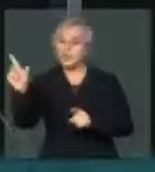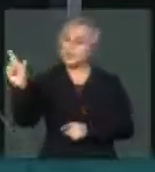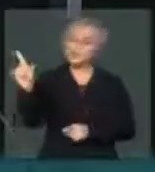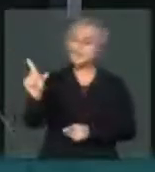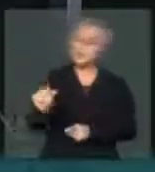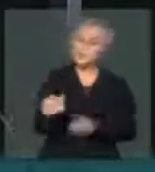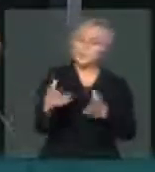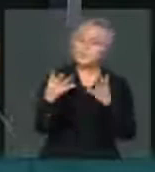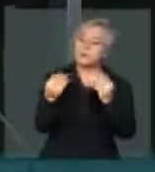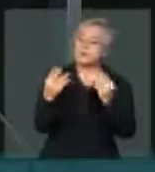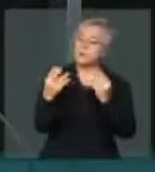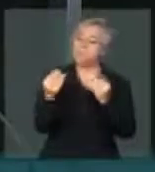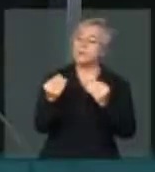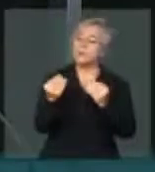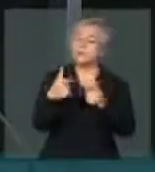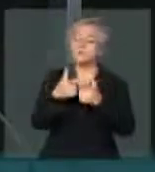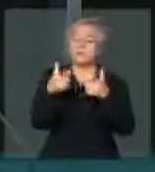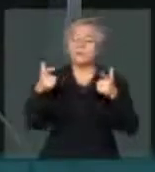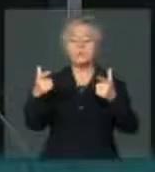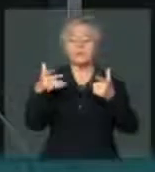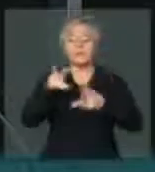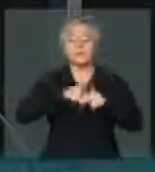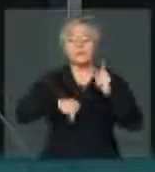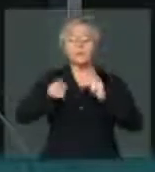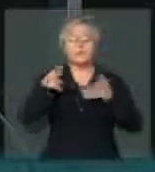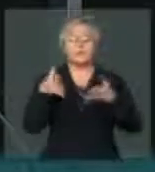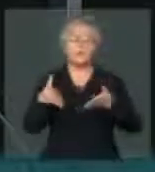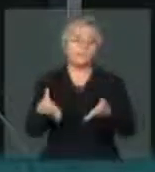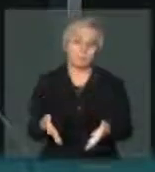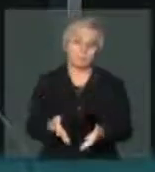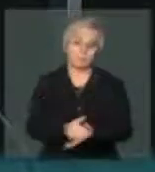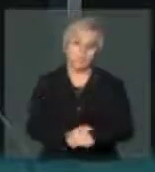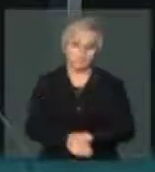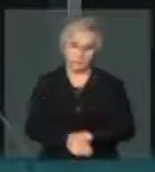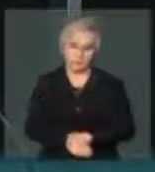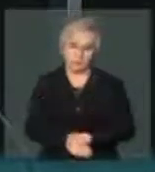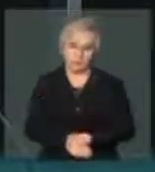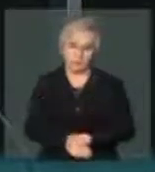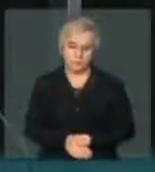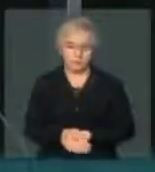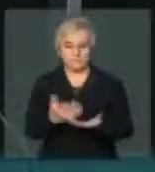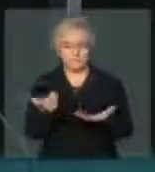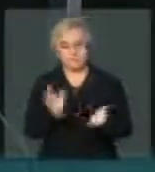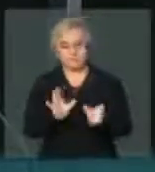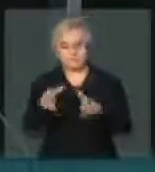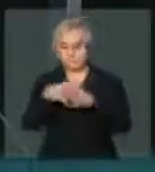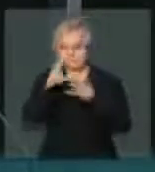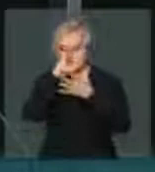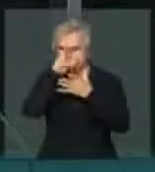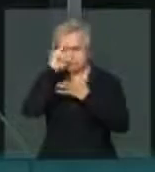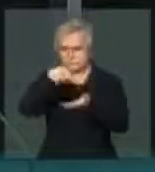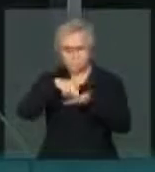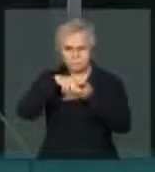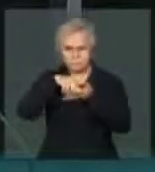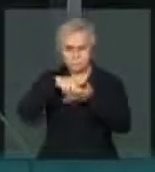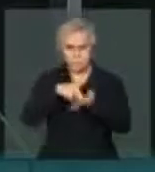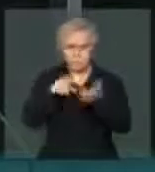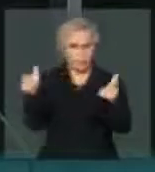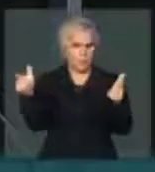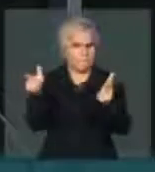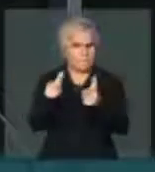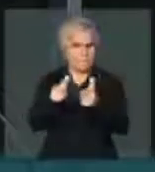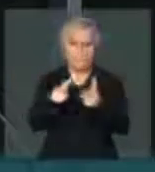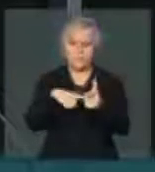a participação das maiorias e consolida um grupo no poder, em geral, de mais